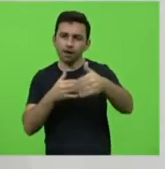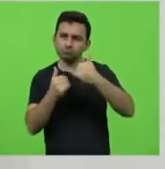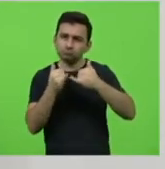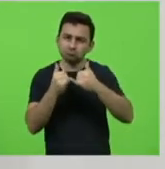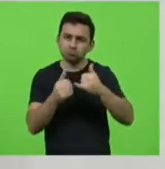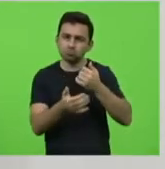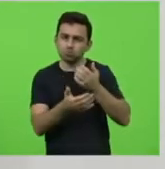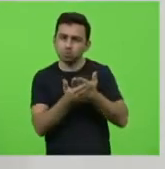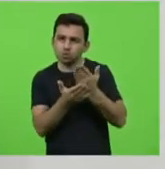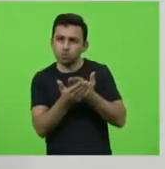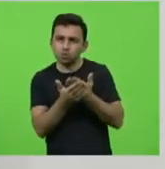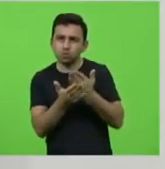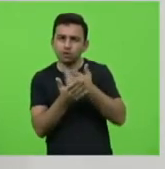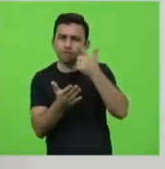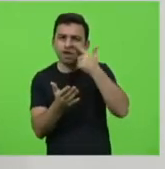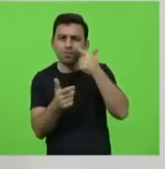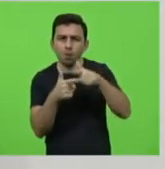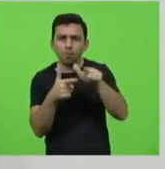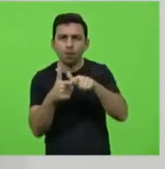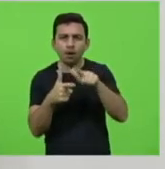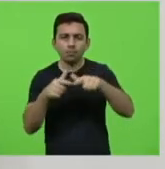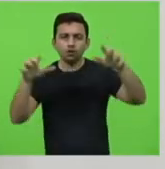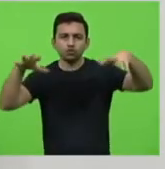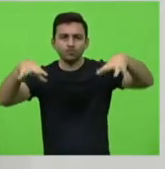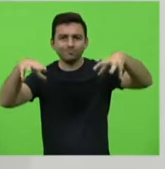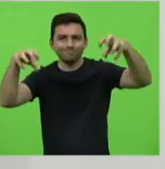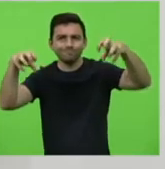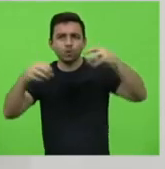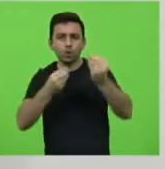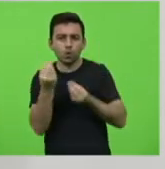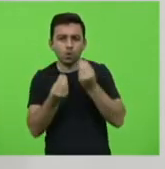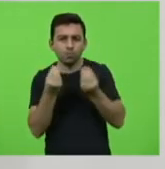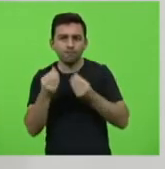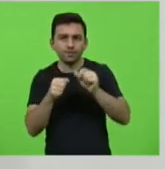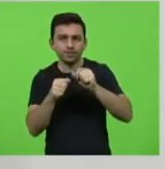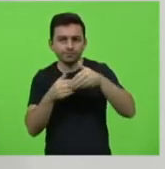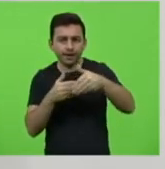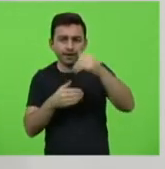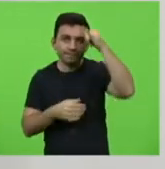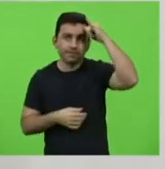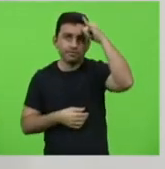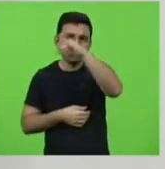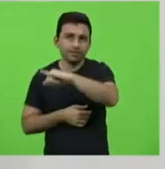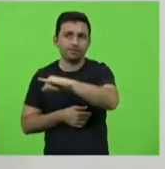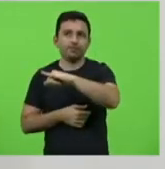estudar estes efeitos da estiagem e as ações para prevenir